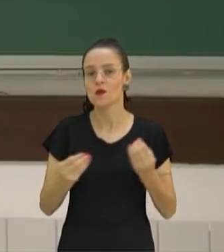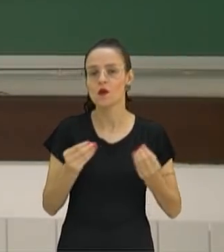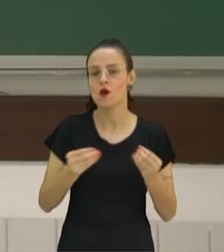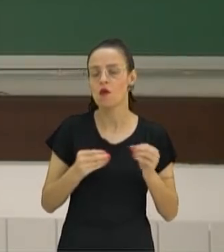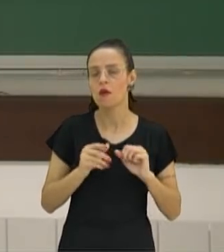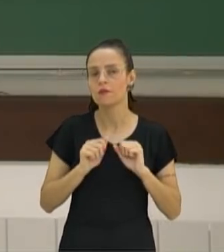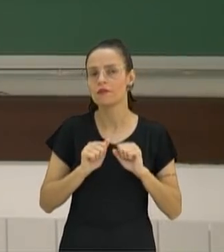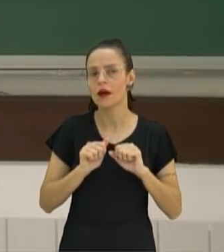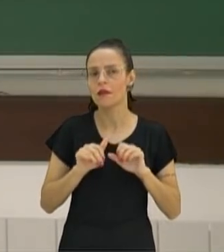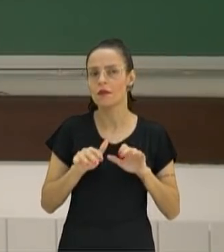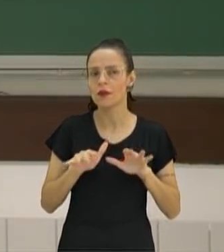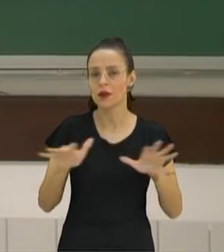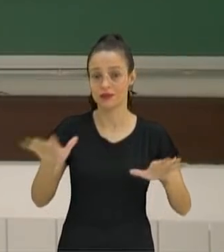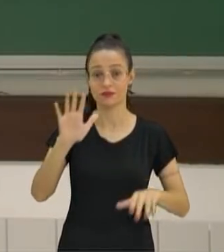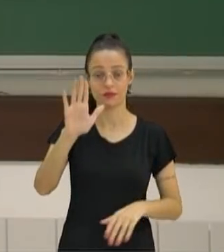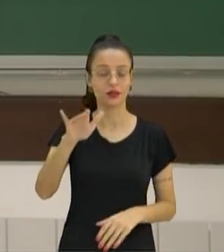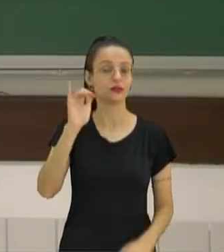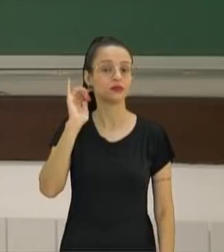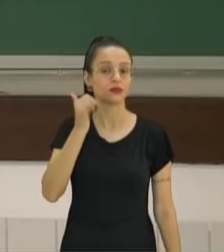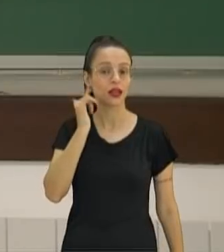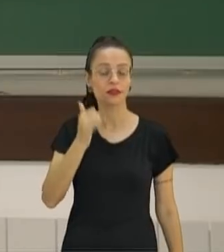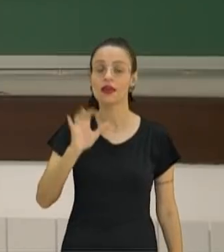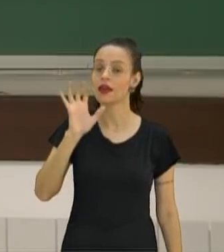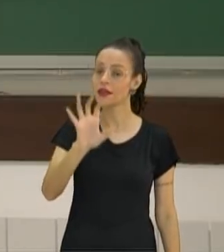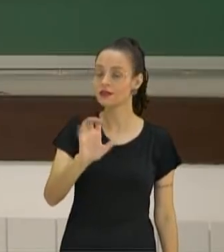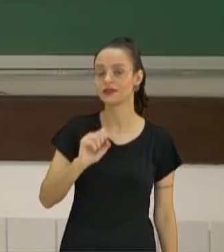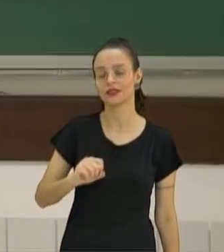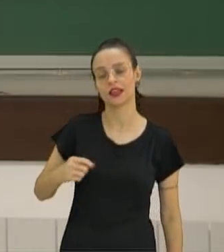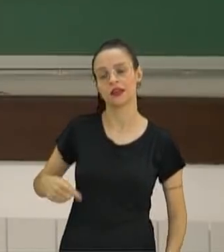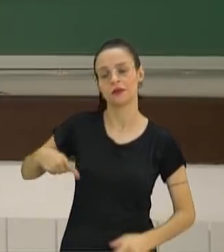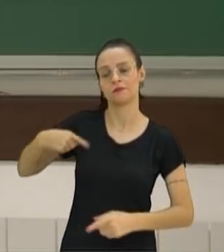se espalhando, mas as lendas elas são contadas, né,